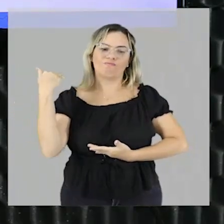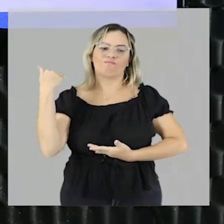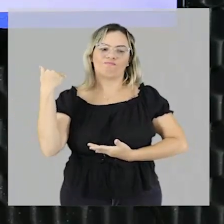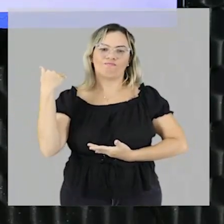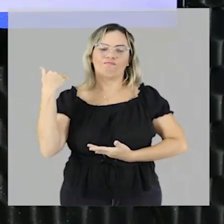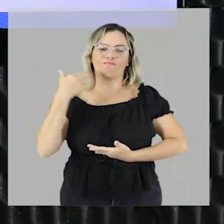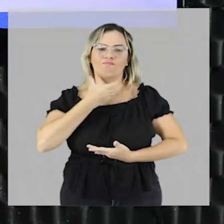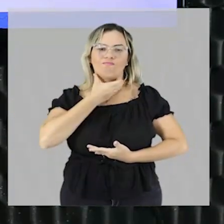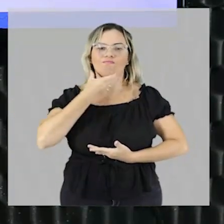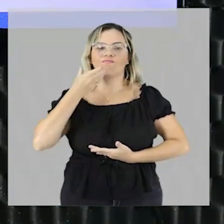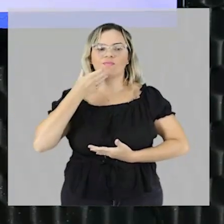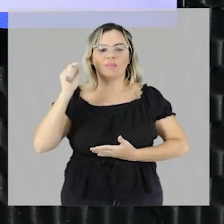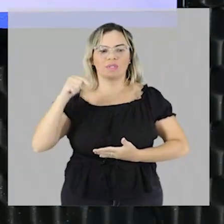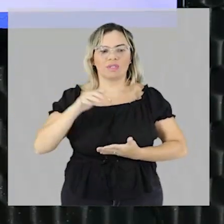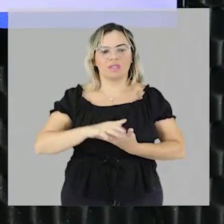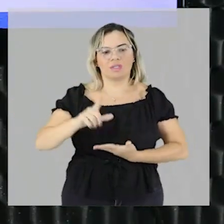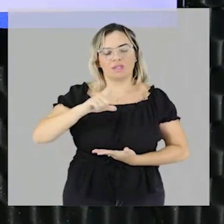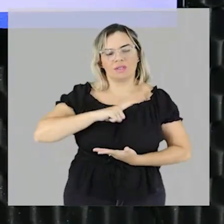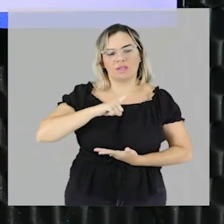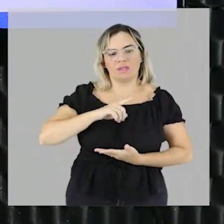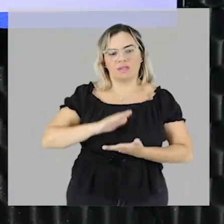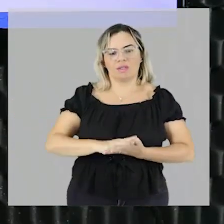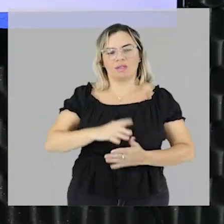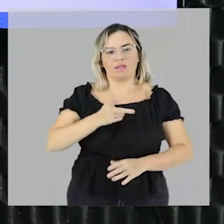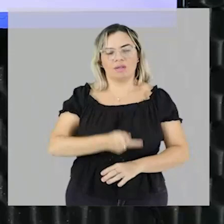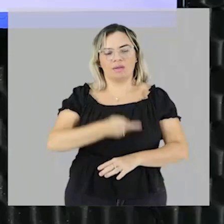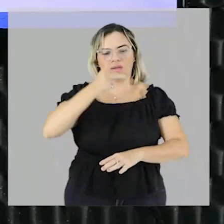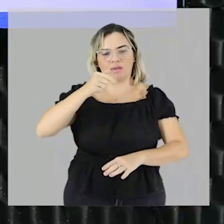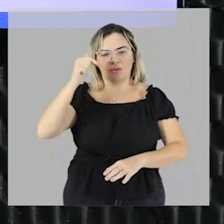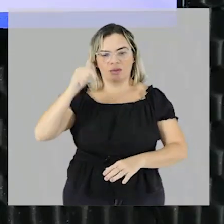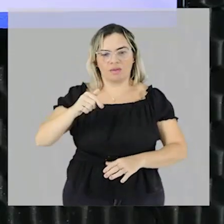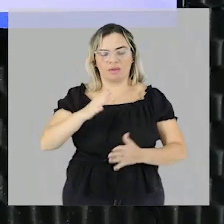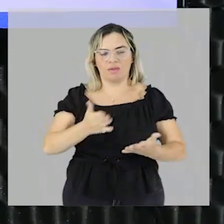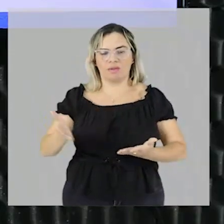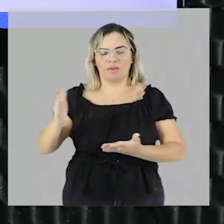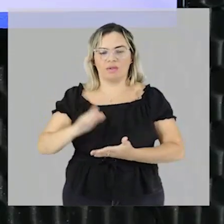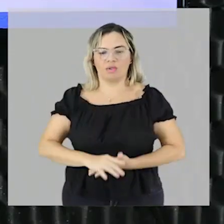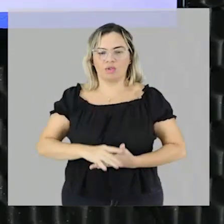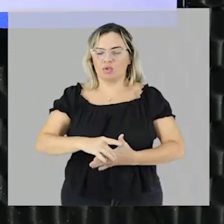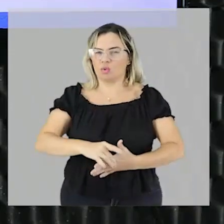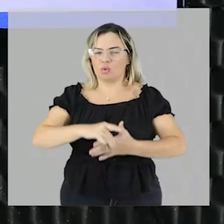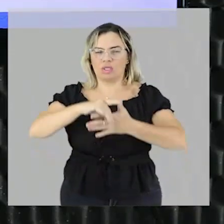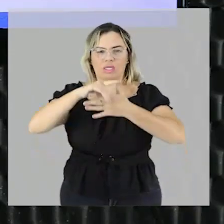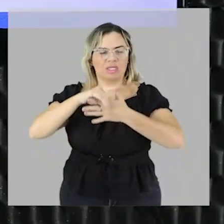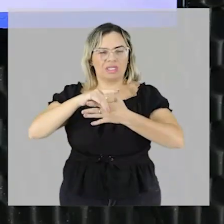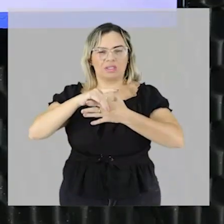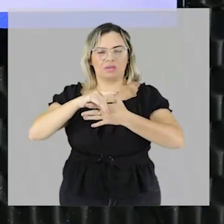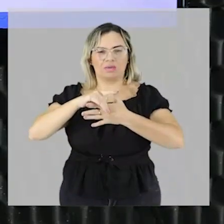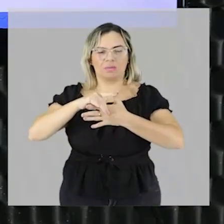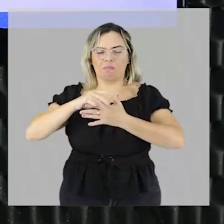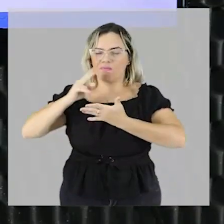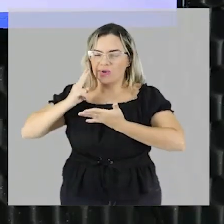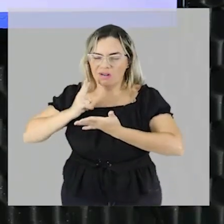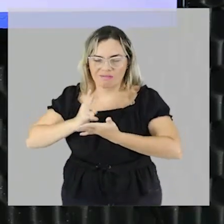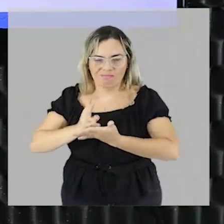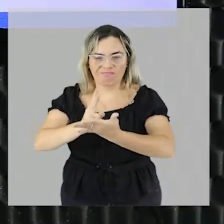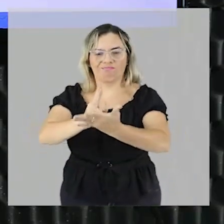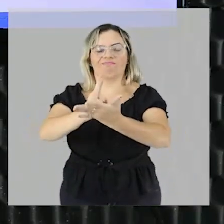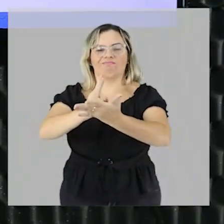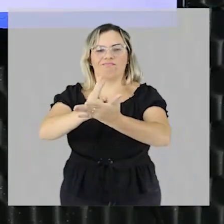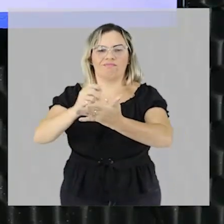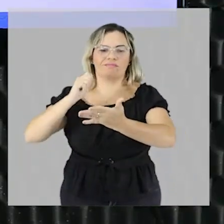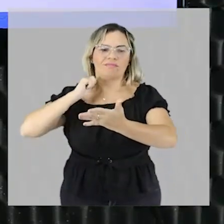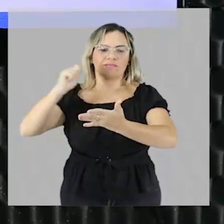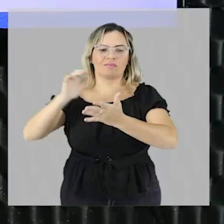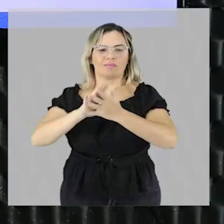decapitado. Esse tem de receber o prêmio de proporção do martírio, ou seja, Tiradentes, olha o que o fragmento